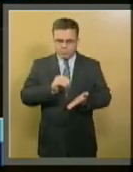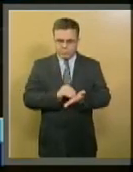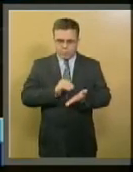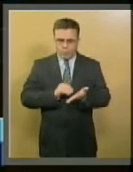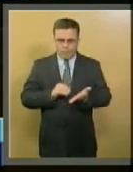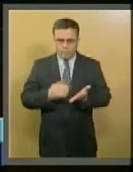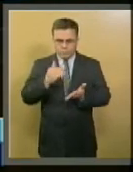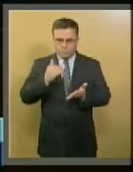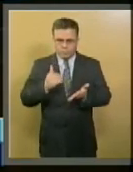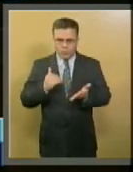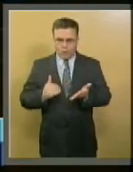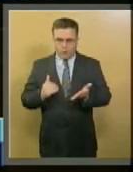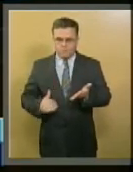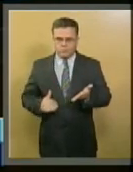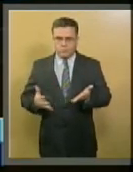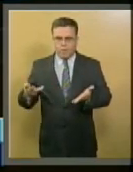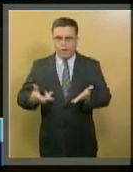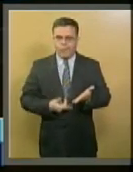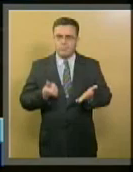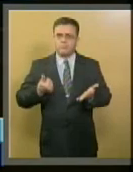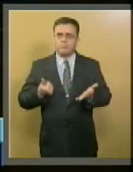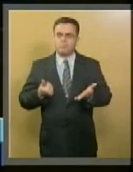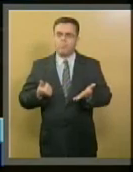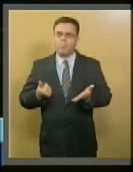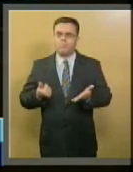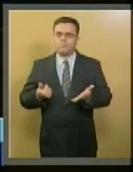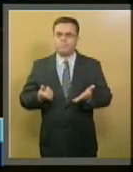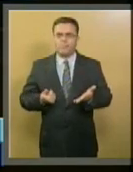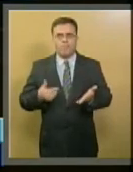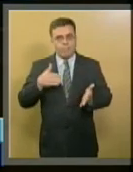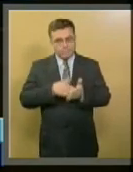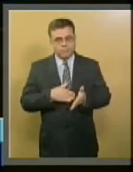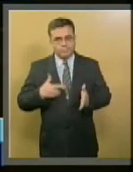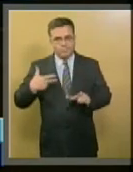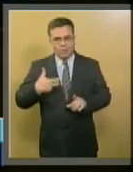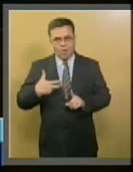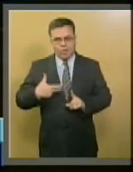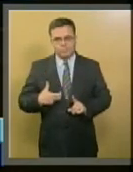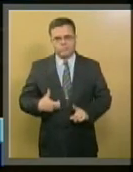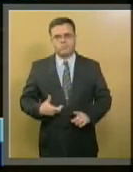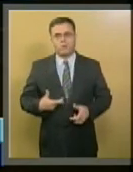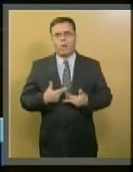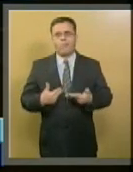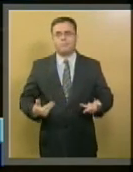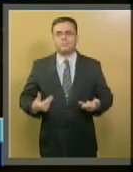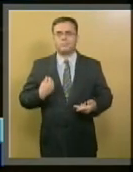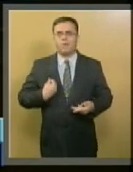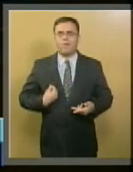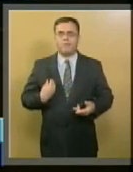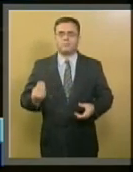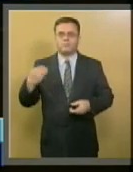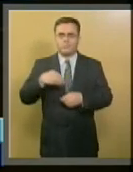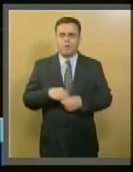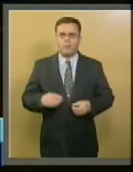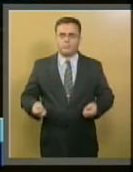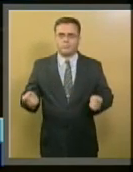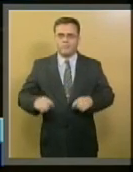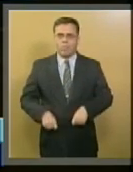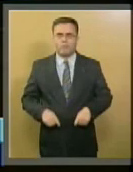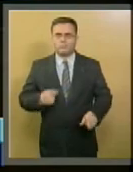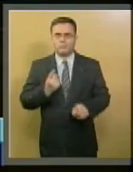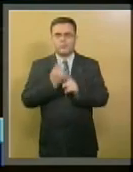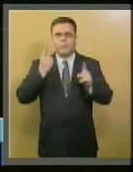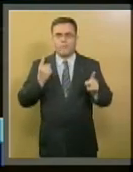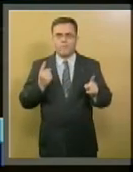a sua qualificação. Tudo é identificado. Até as vacinas, tudo a respeito da vida do animal, através do microchip, pode ser